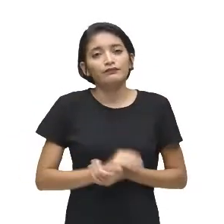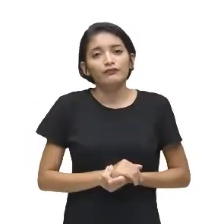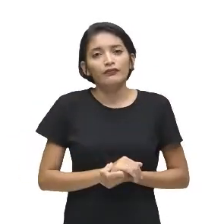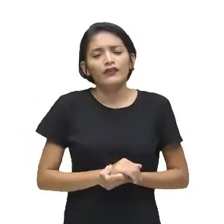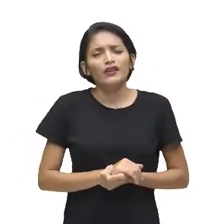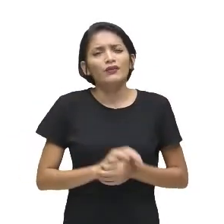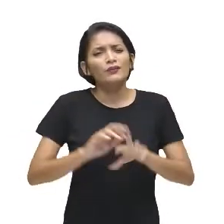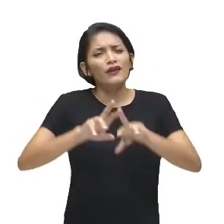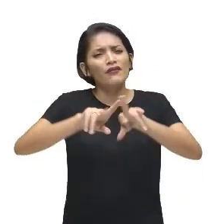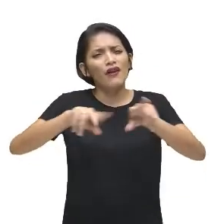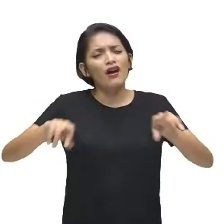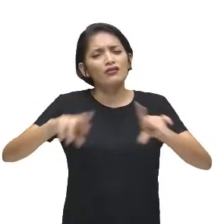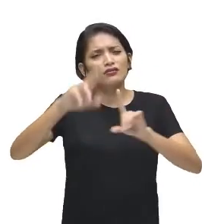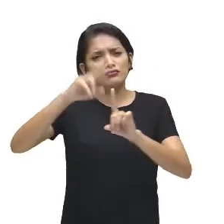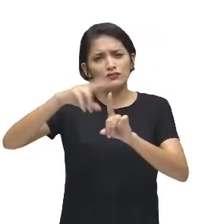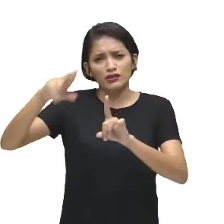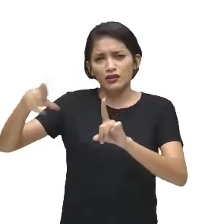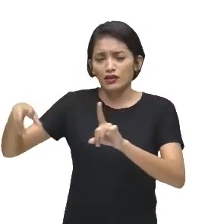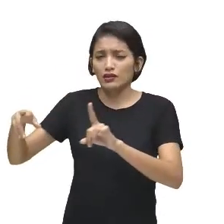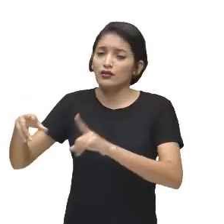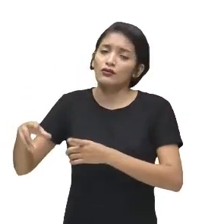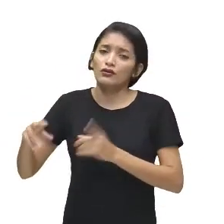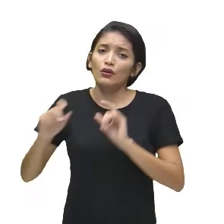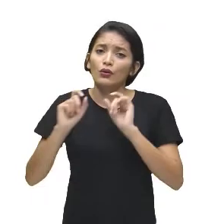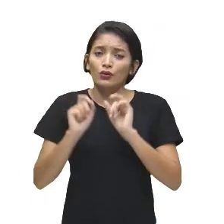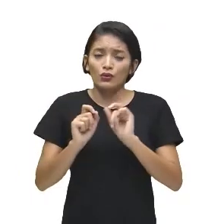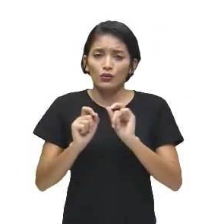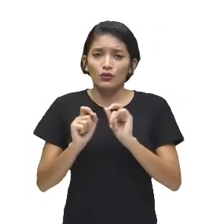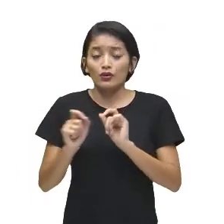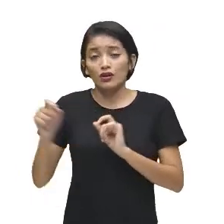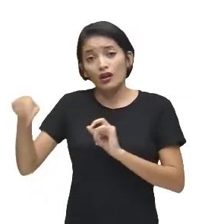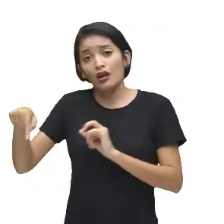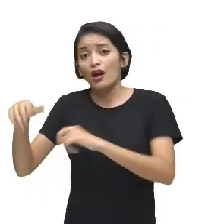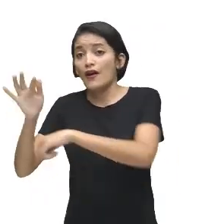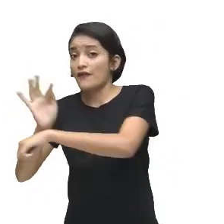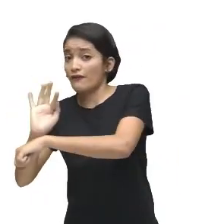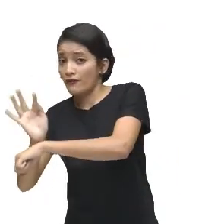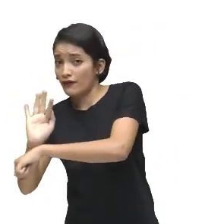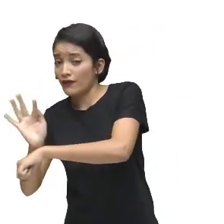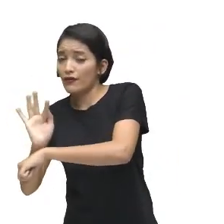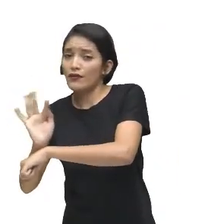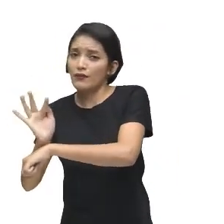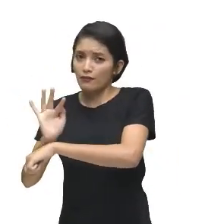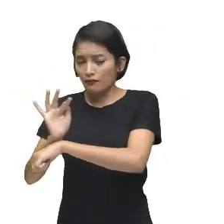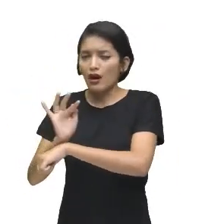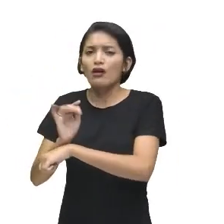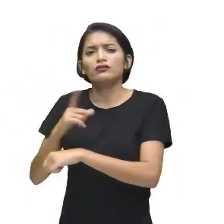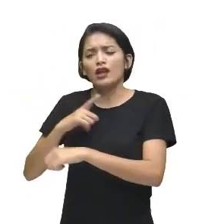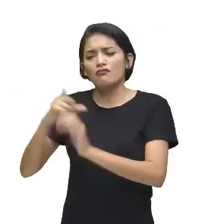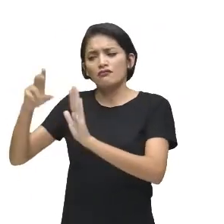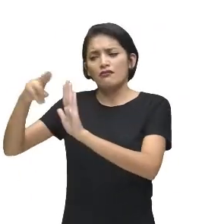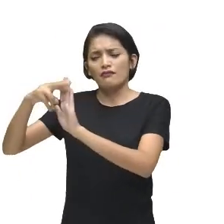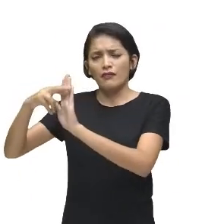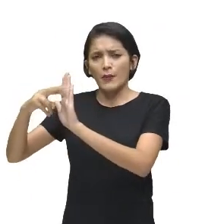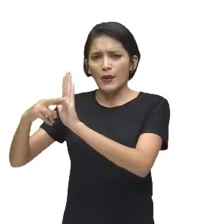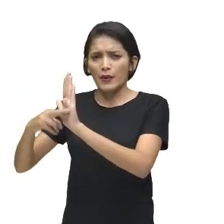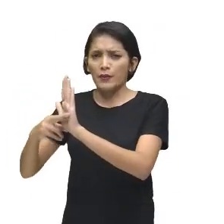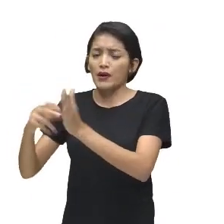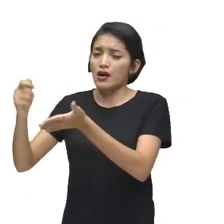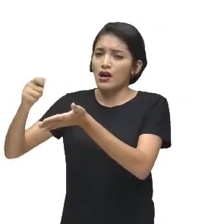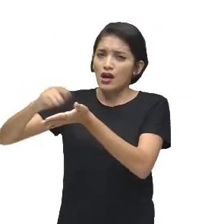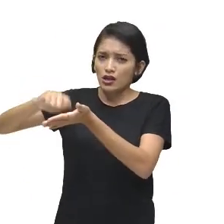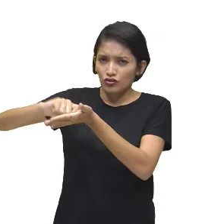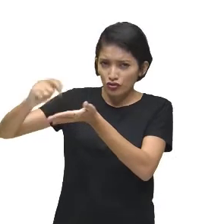existem religiões, tanto que são mais formais, com uma liturgia, com seus livros